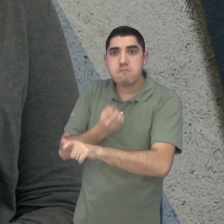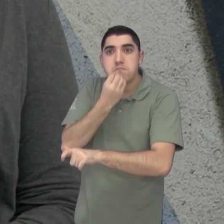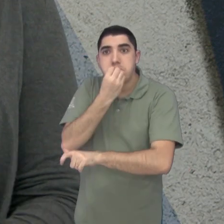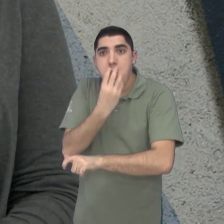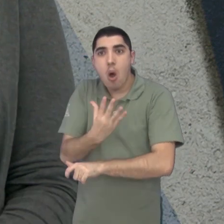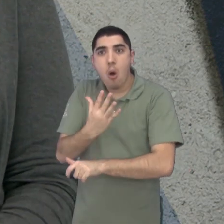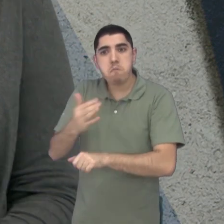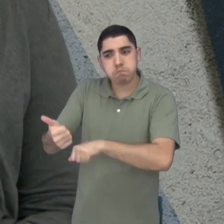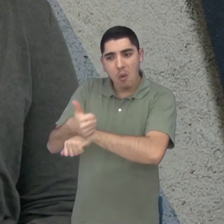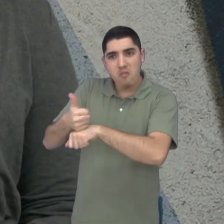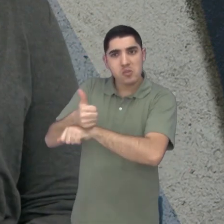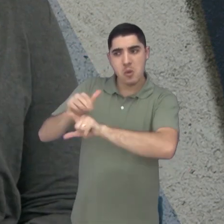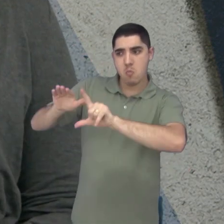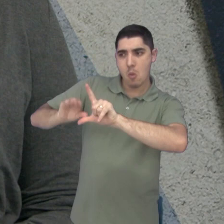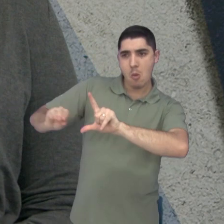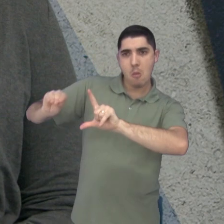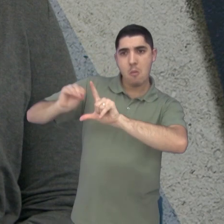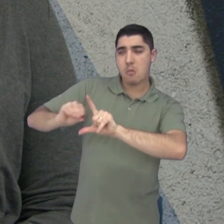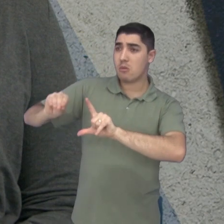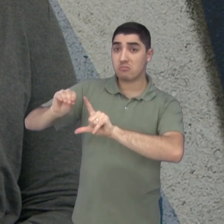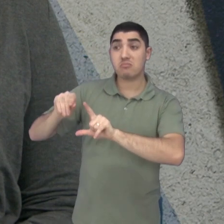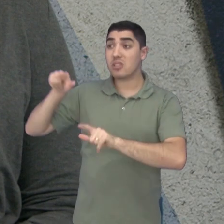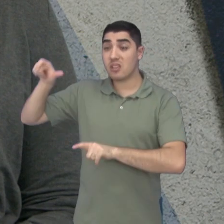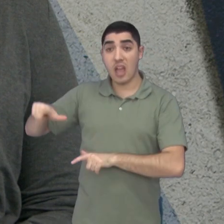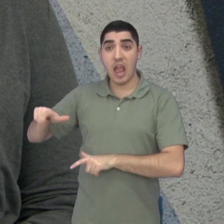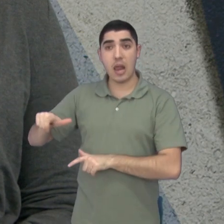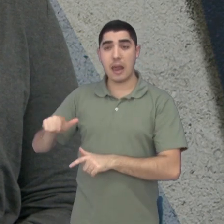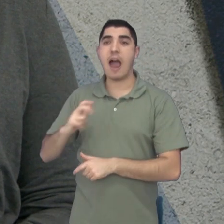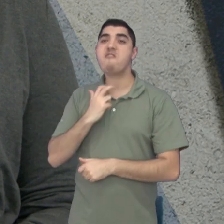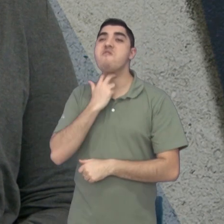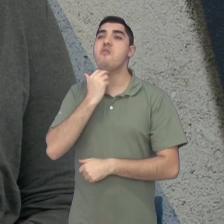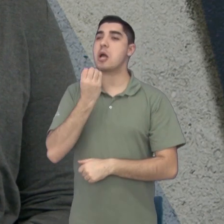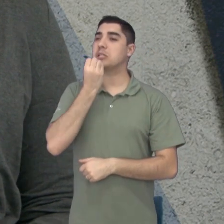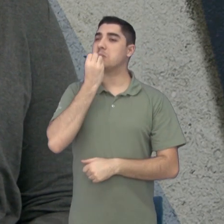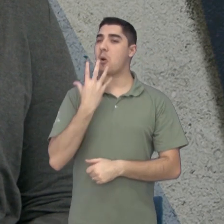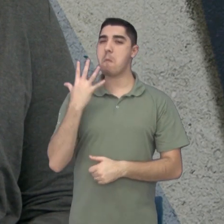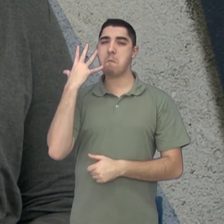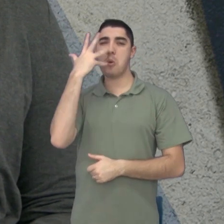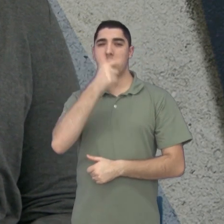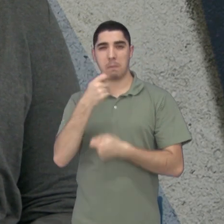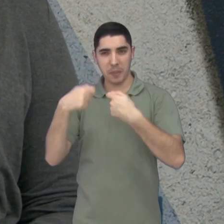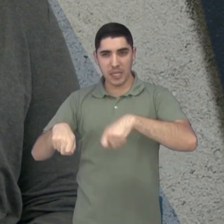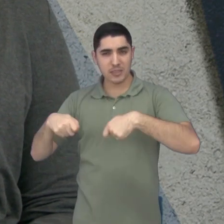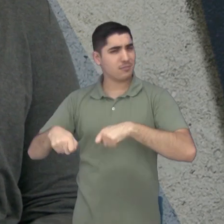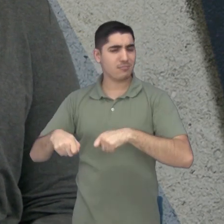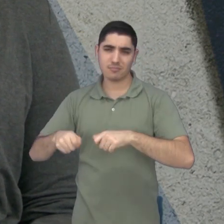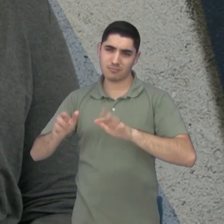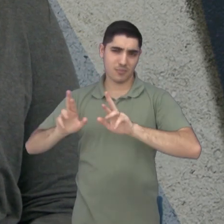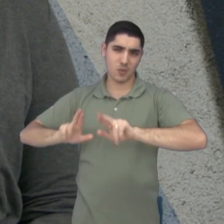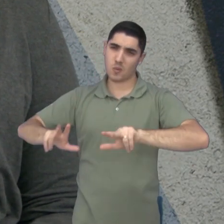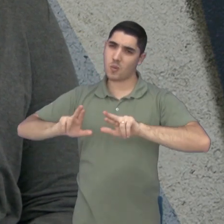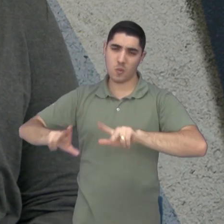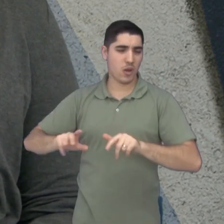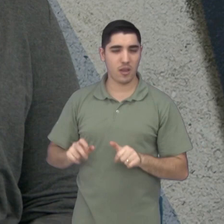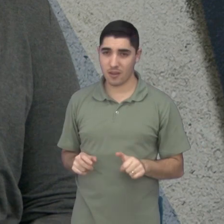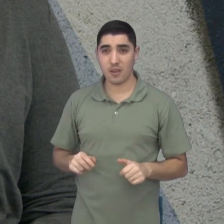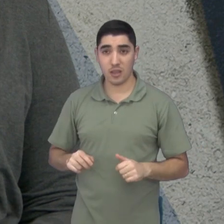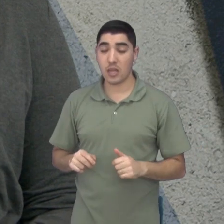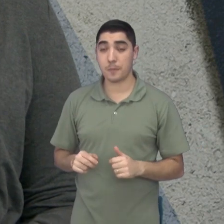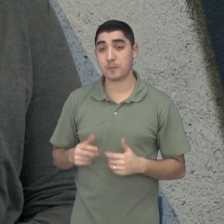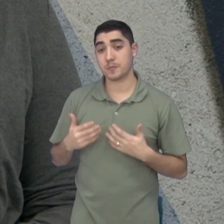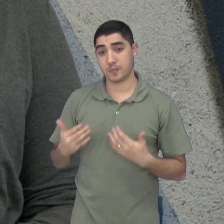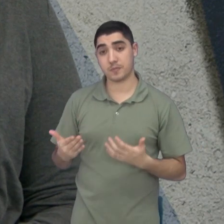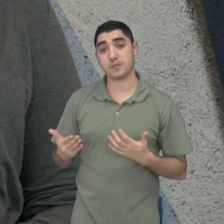assim é muito bom dublador. Então, ter uma voz boa não é suficiente para entrar nessa